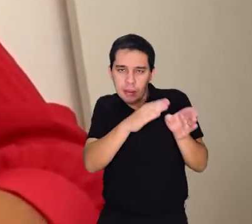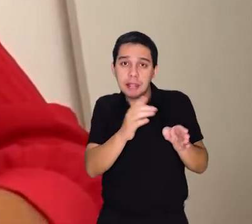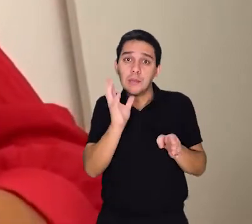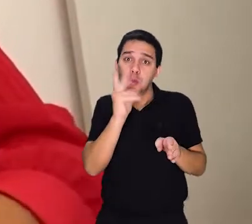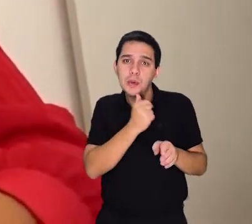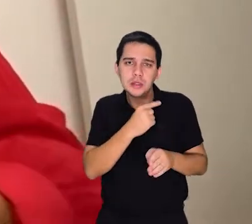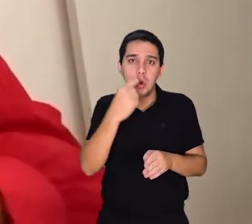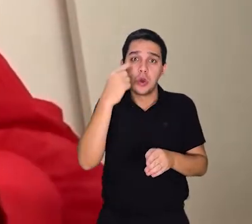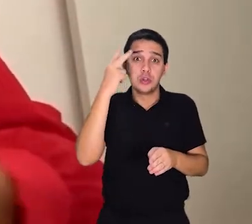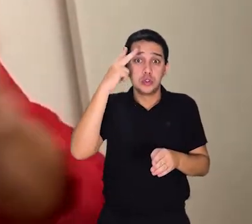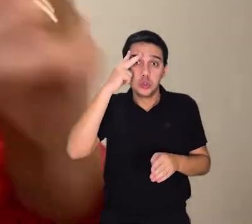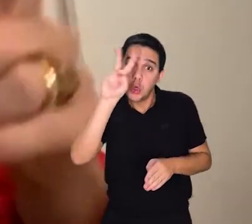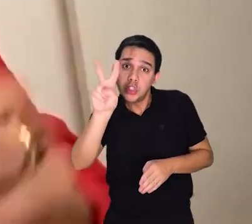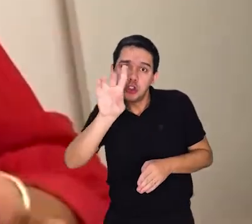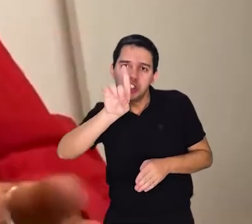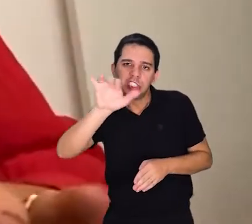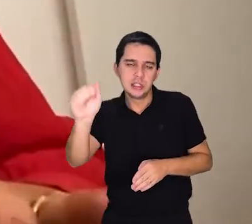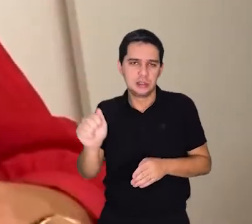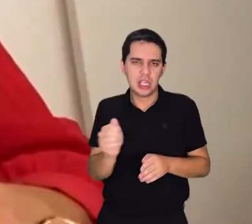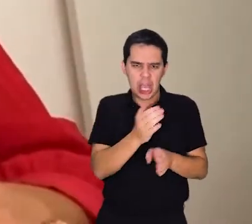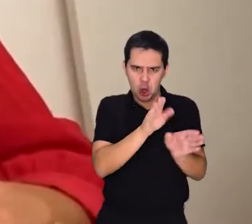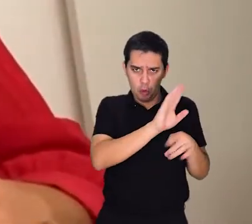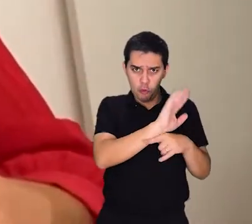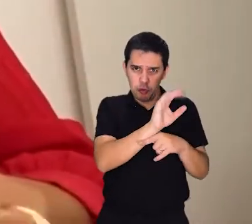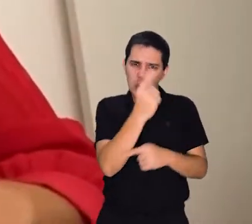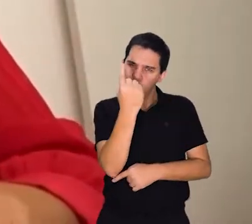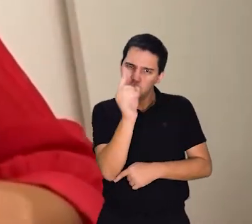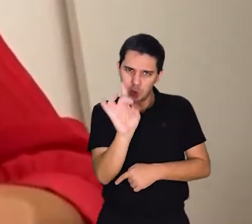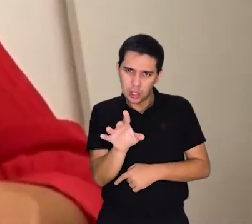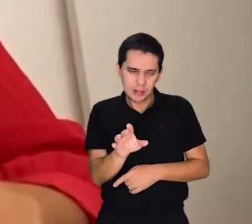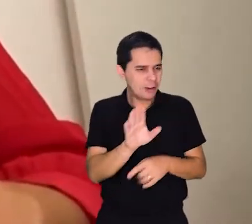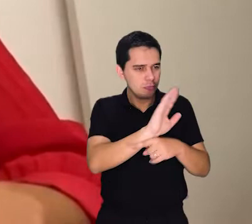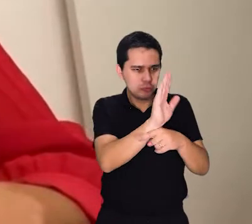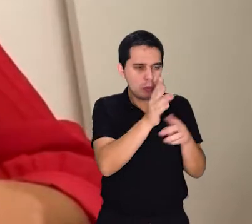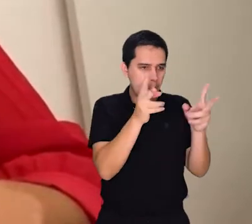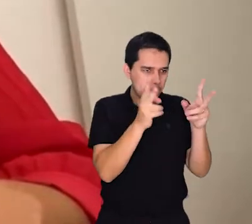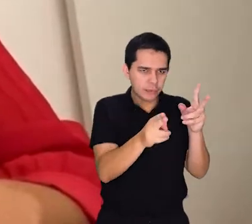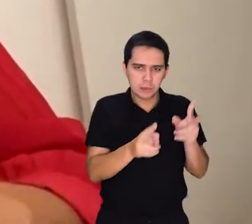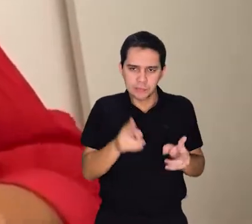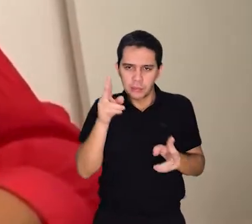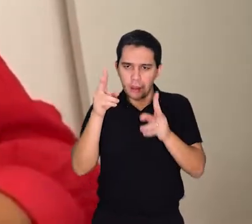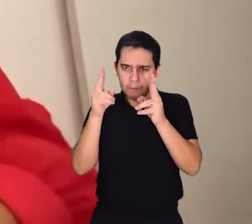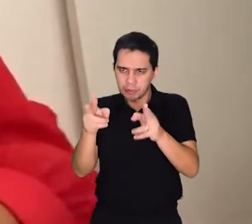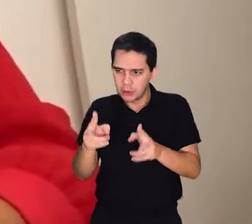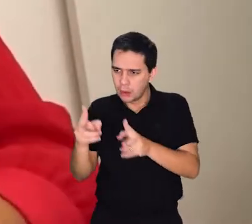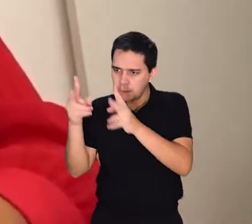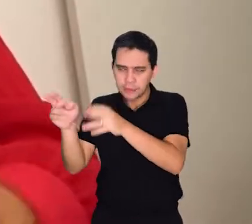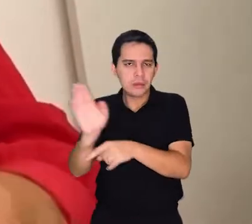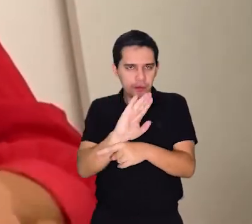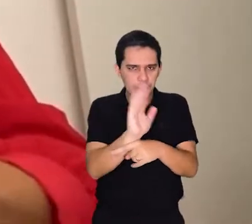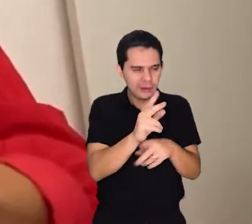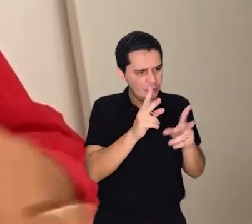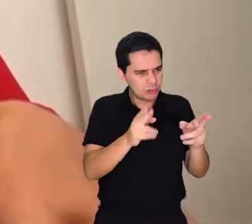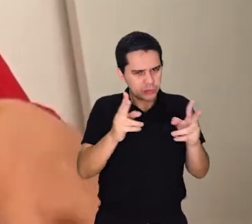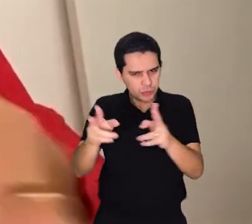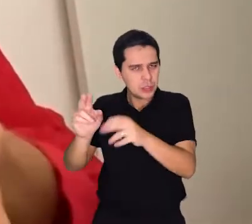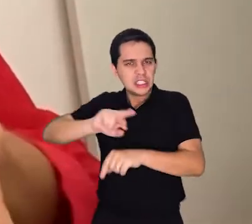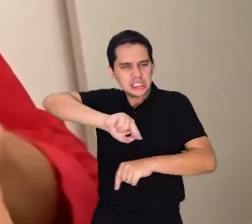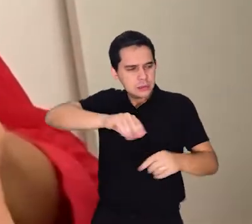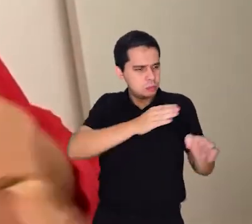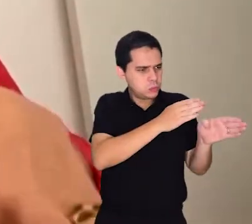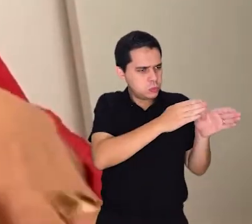essas imagens, porque não é um filme, são várias imagens recortadas de várias câmeras, né? E aí foi